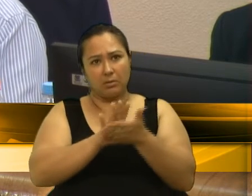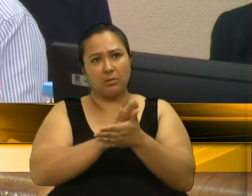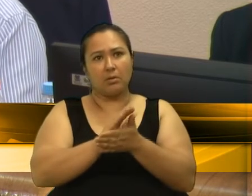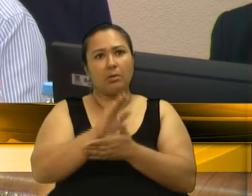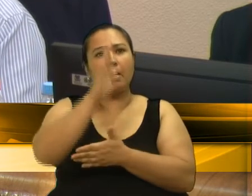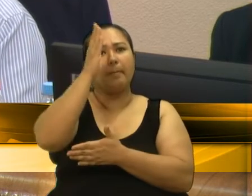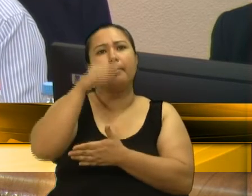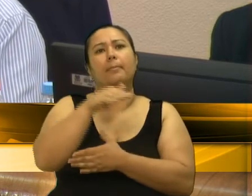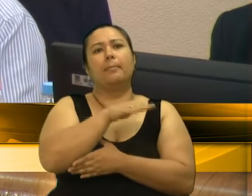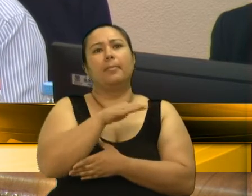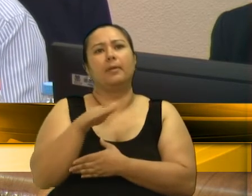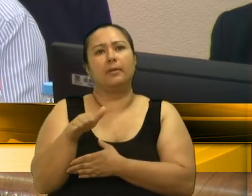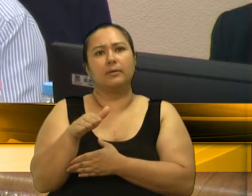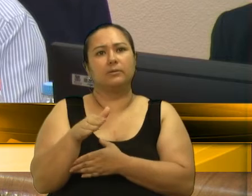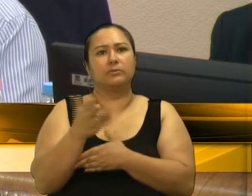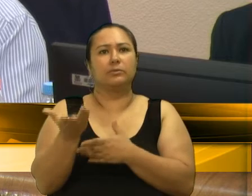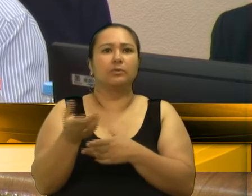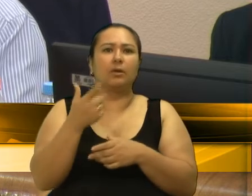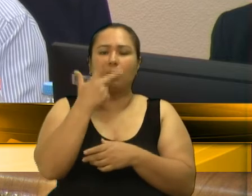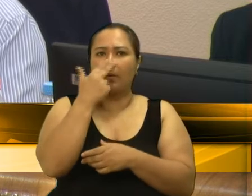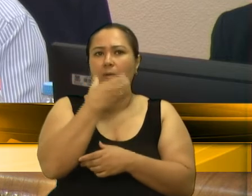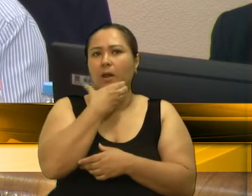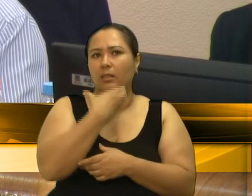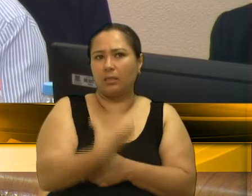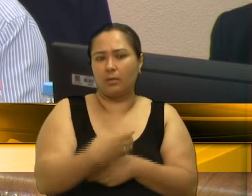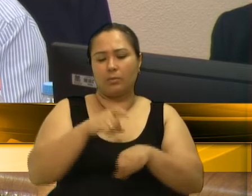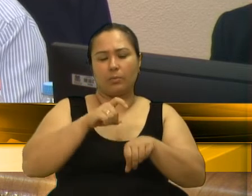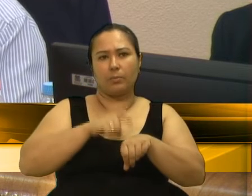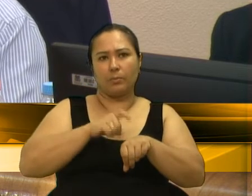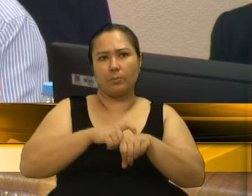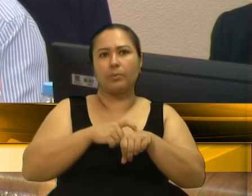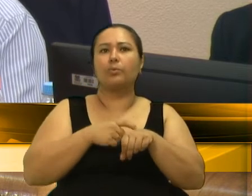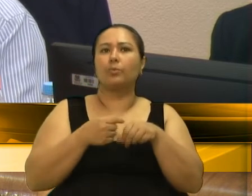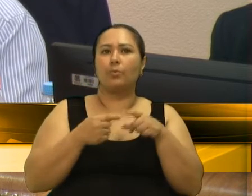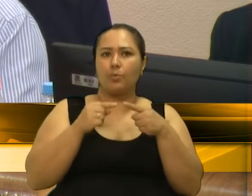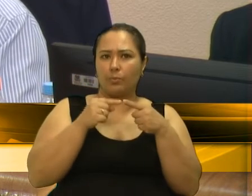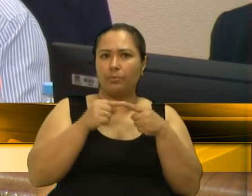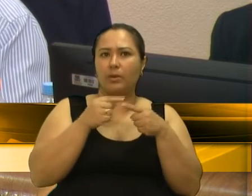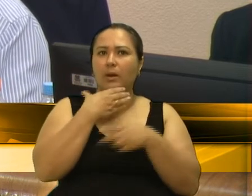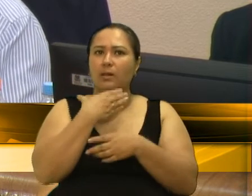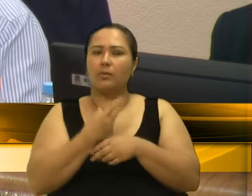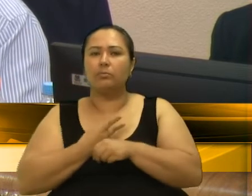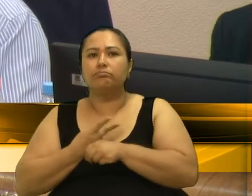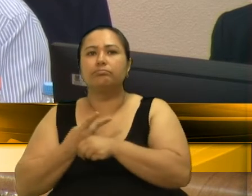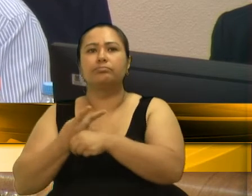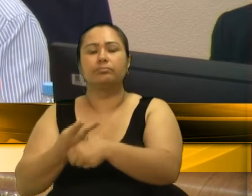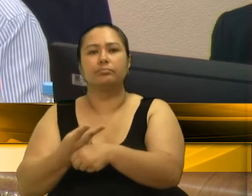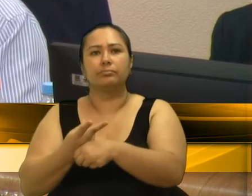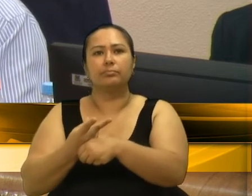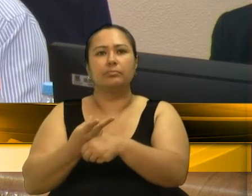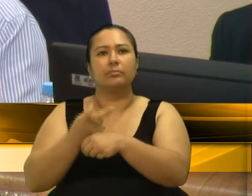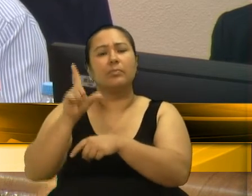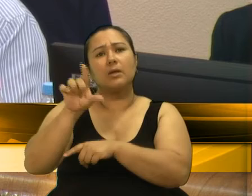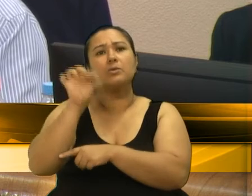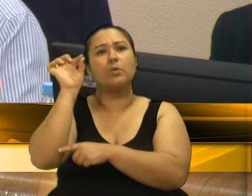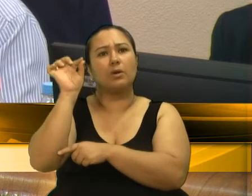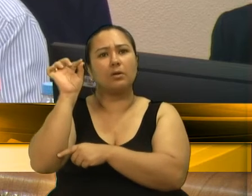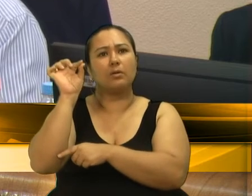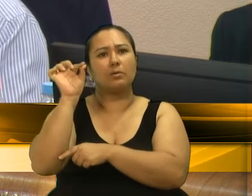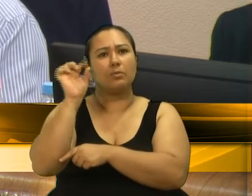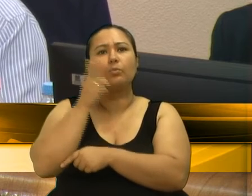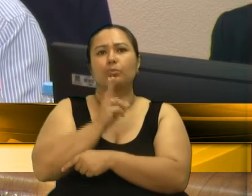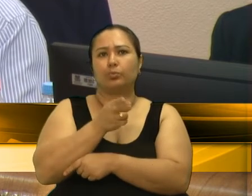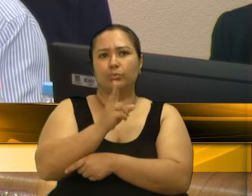que vem agregar somente um evento como o Natal, um período que combina bênção com o Natal, então fomos à procura. Optaram por manter, já